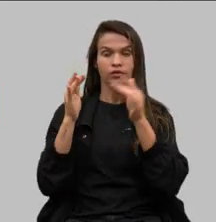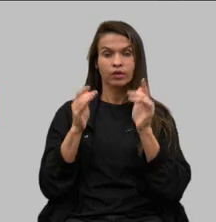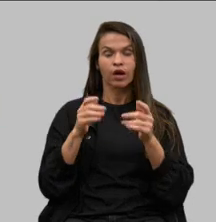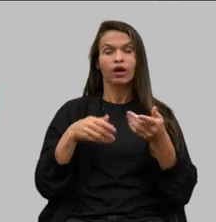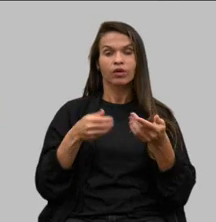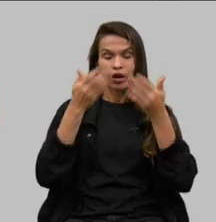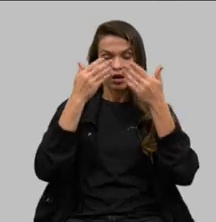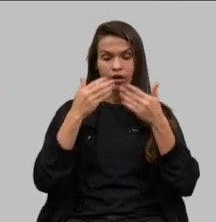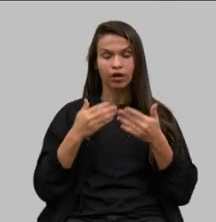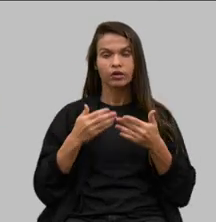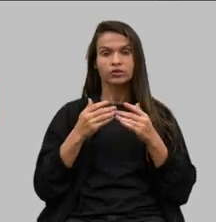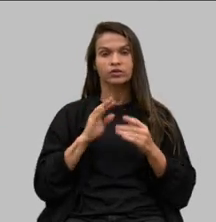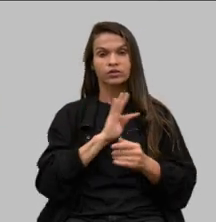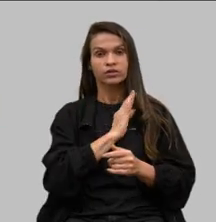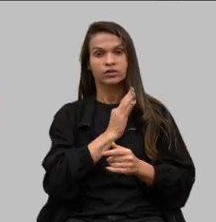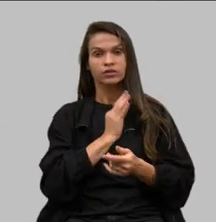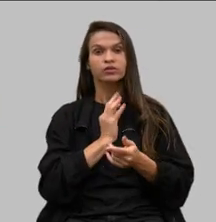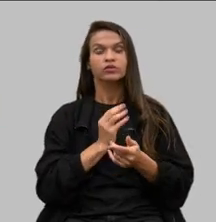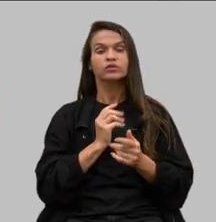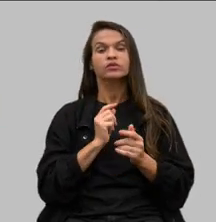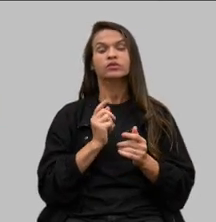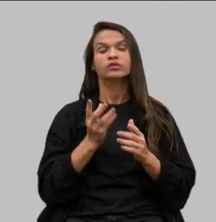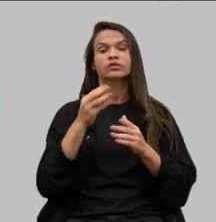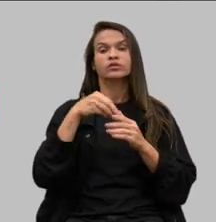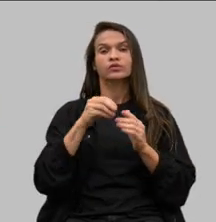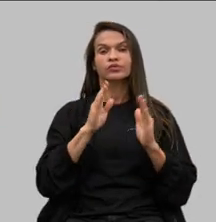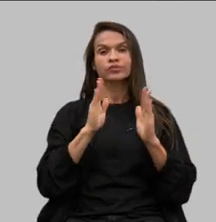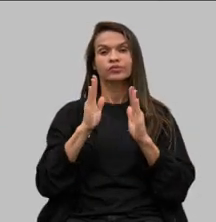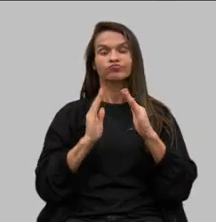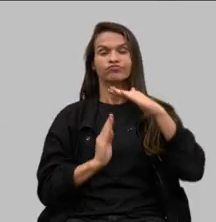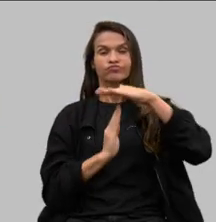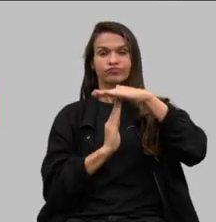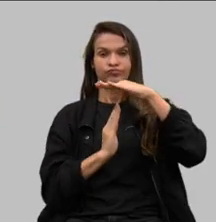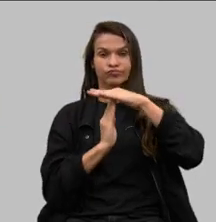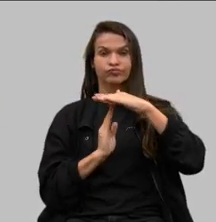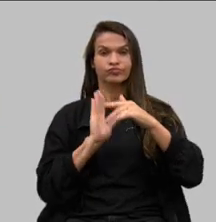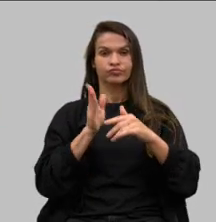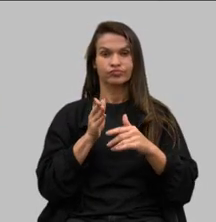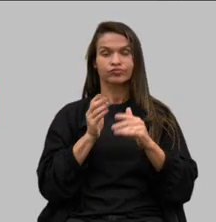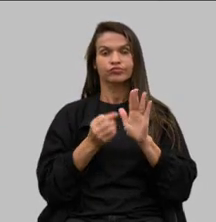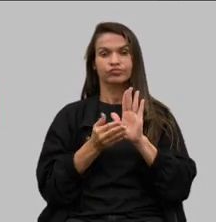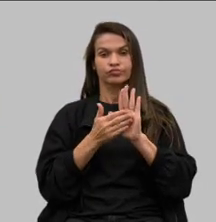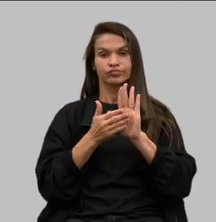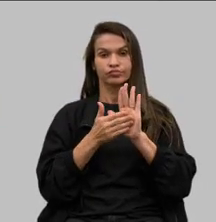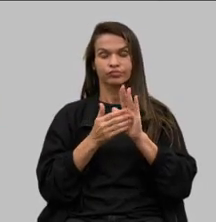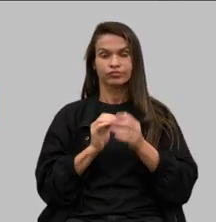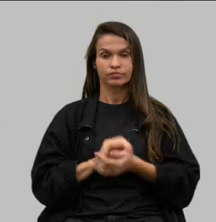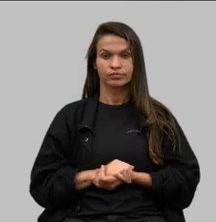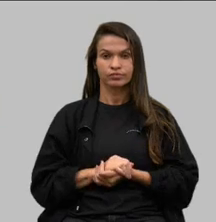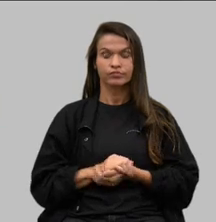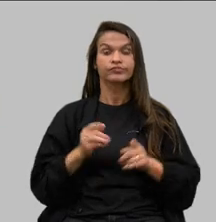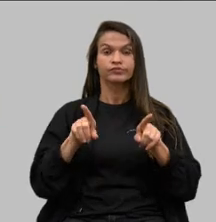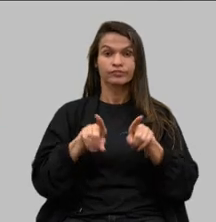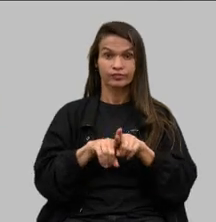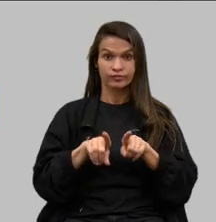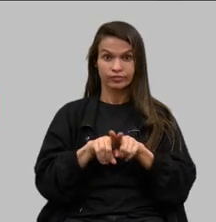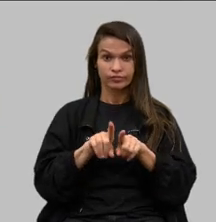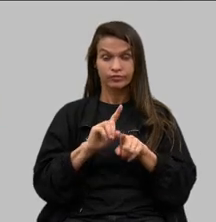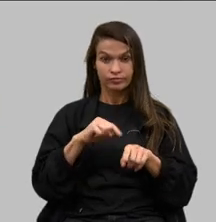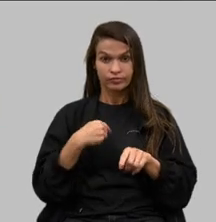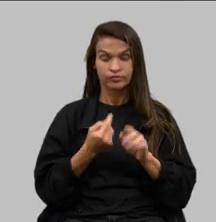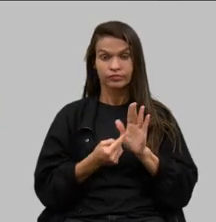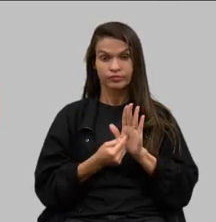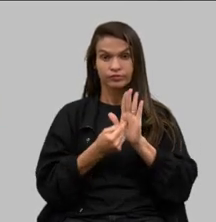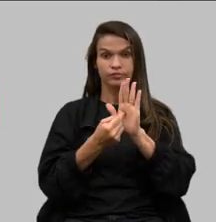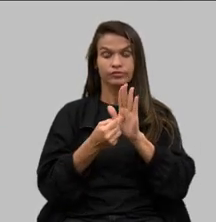todo Rigor n necessário dentro do prazo legal estabelecido da mesma forma a gente apresenta